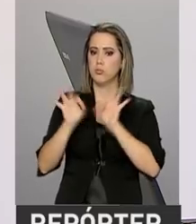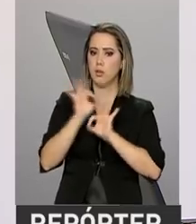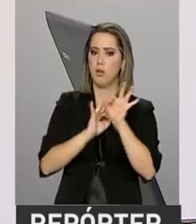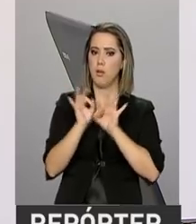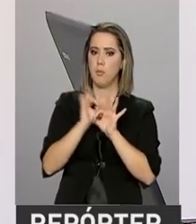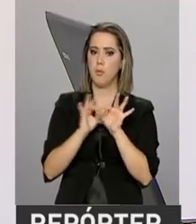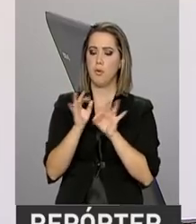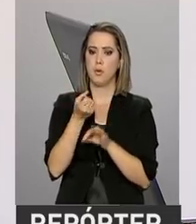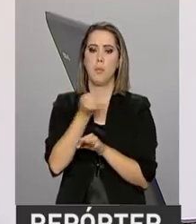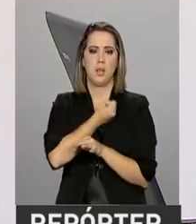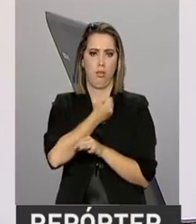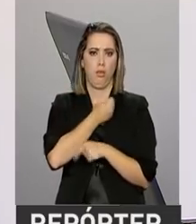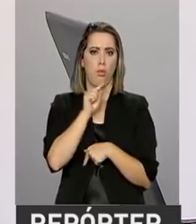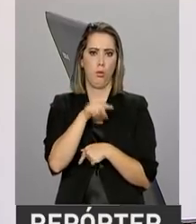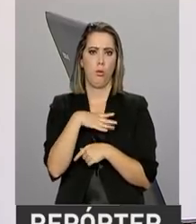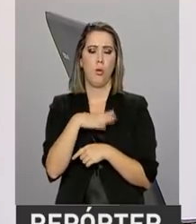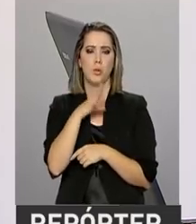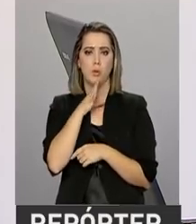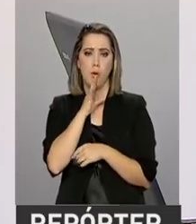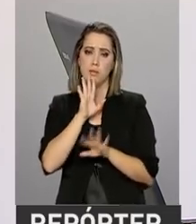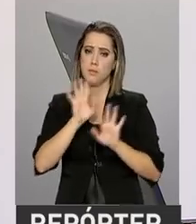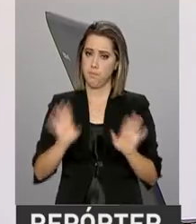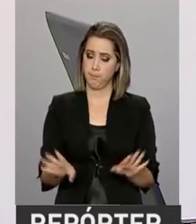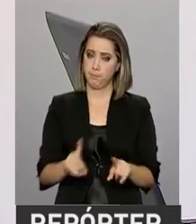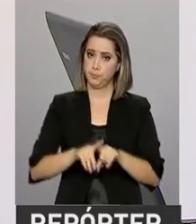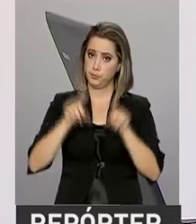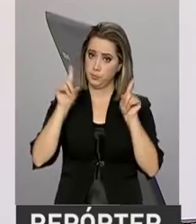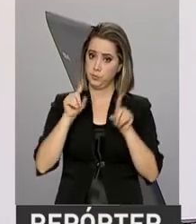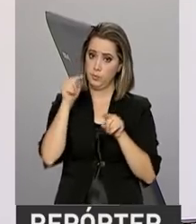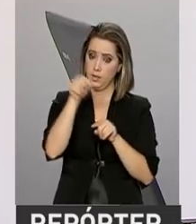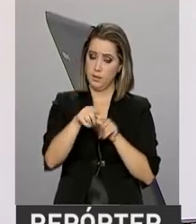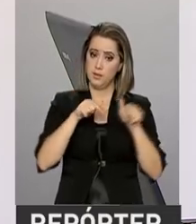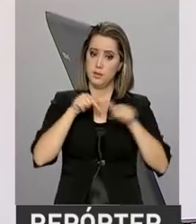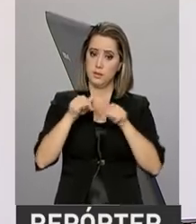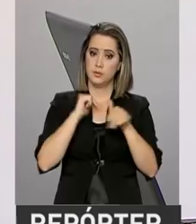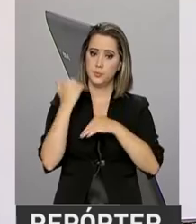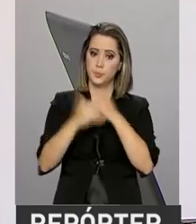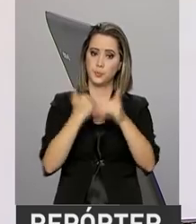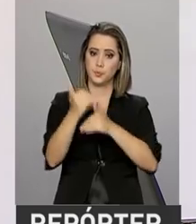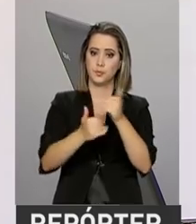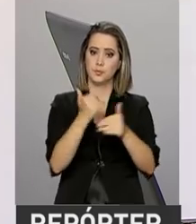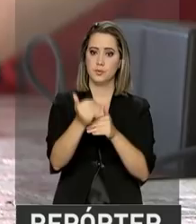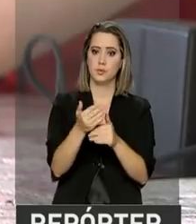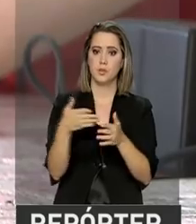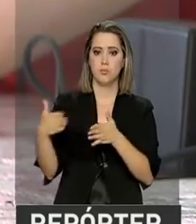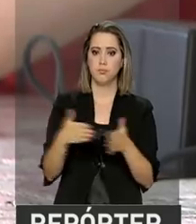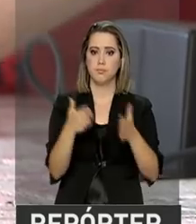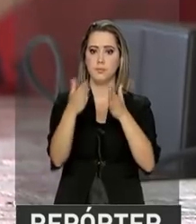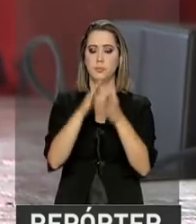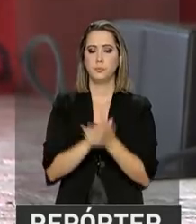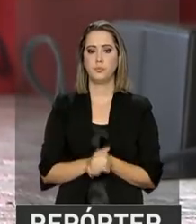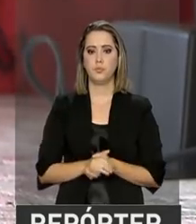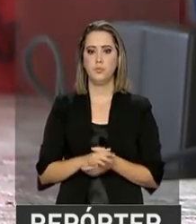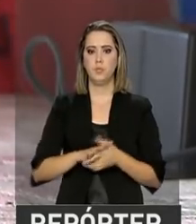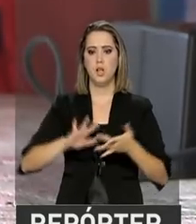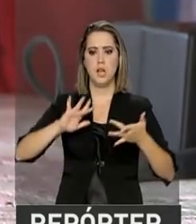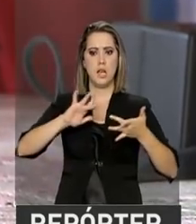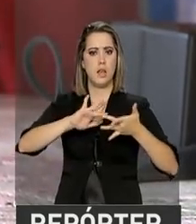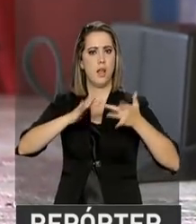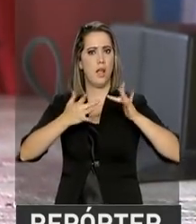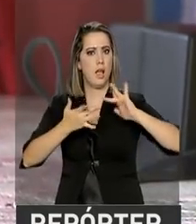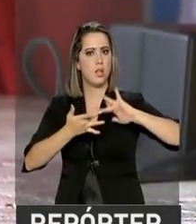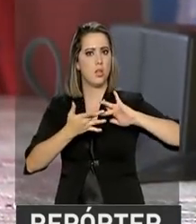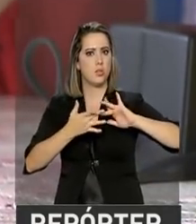ponto e adquirindo nosso conhecimento. E aí, desse trabalho, desencadeou no carrinho. Ligações,